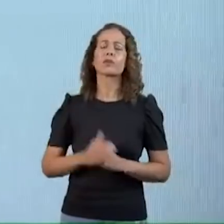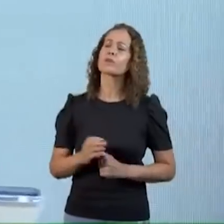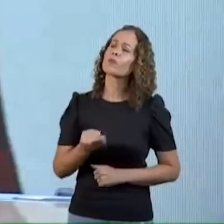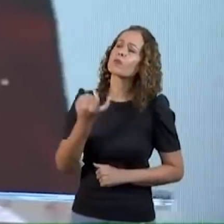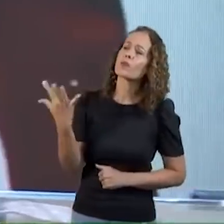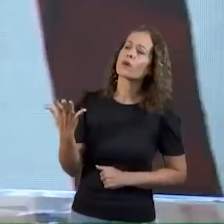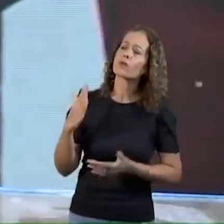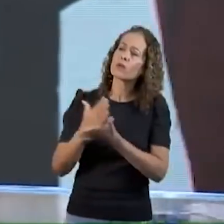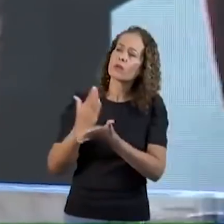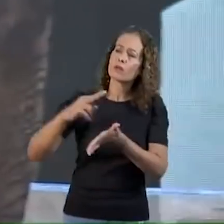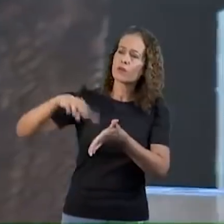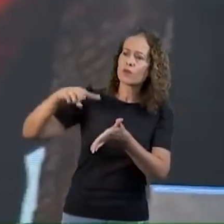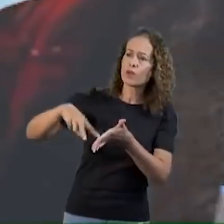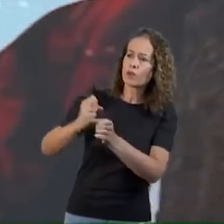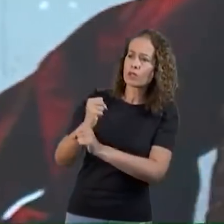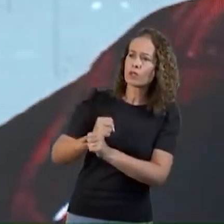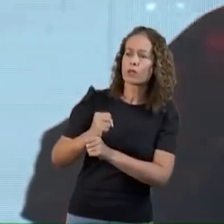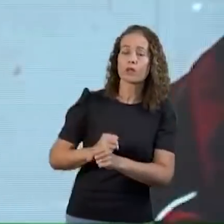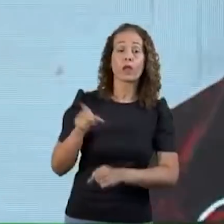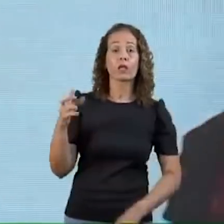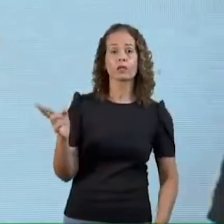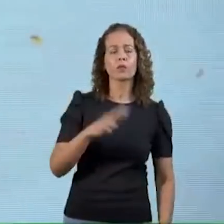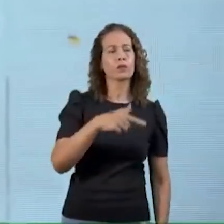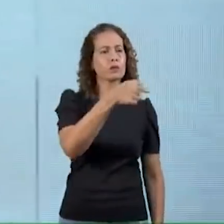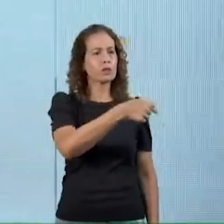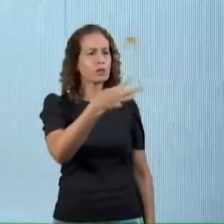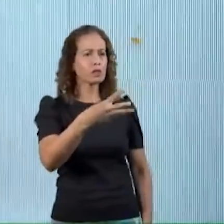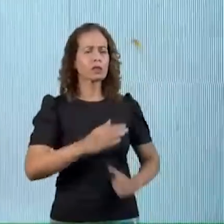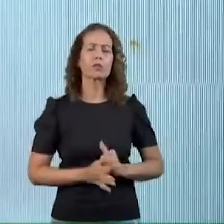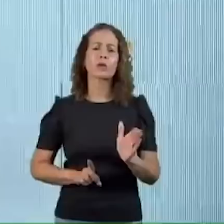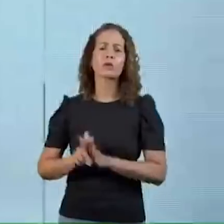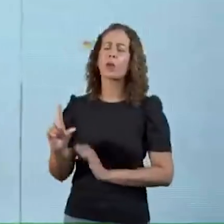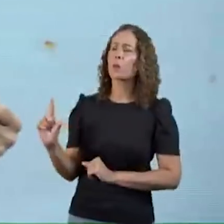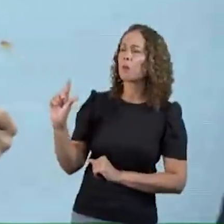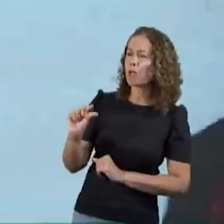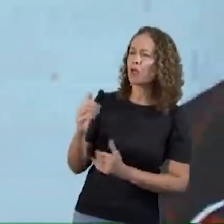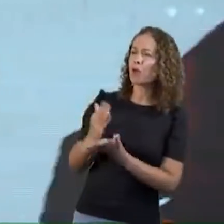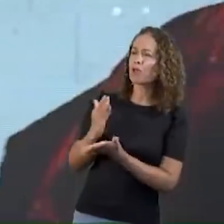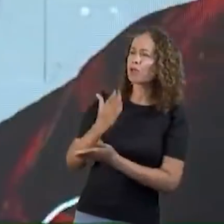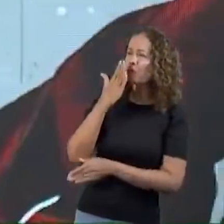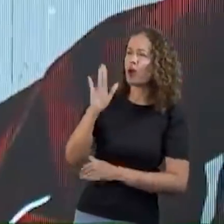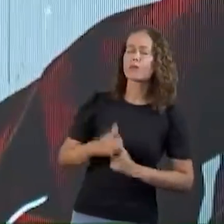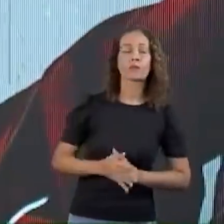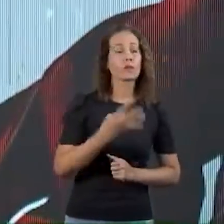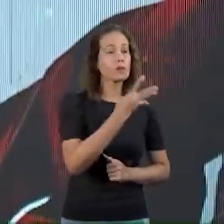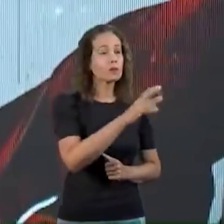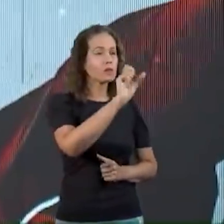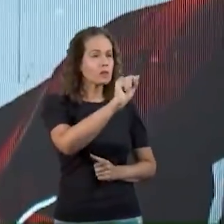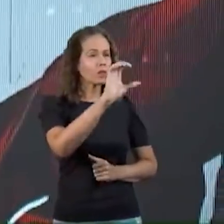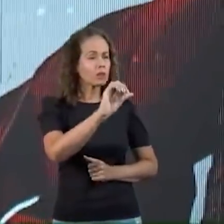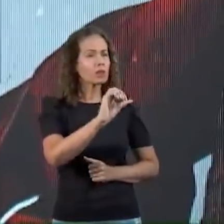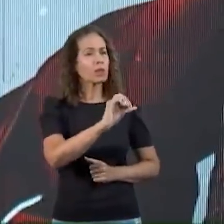leu esse ano? Ele falou: 73. Eu falei: qual foi o menor livro que o senhor leu? Ele falou: 480